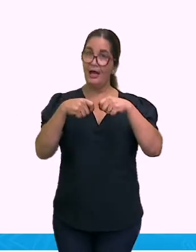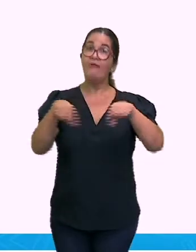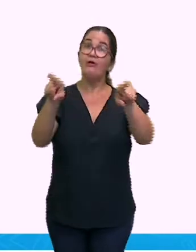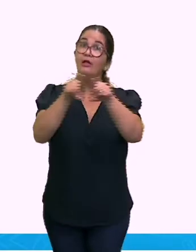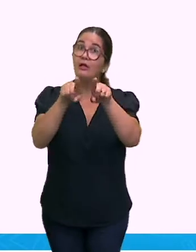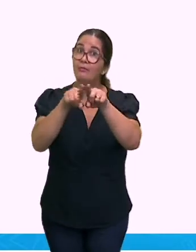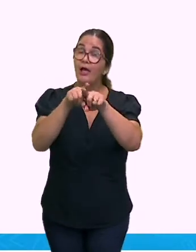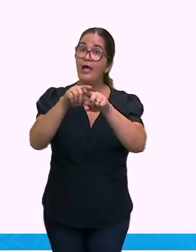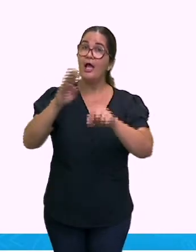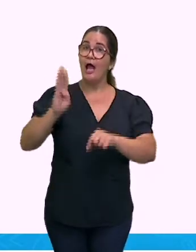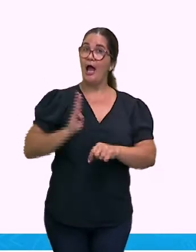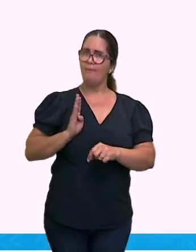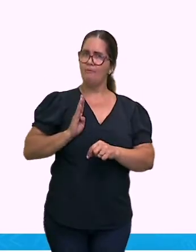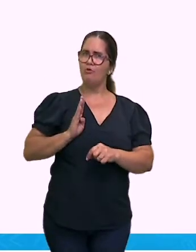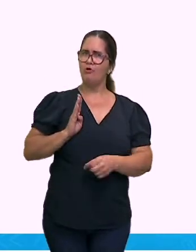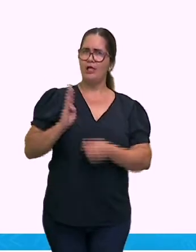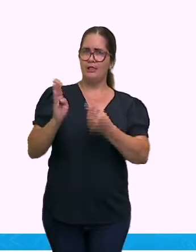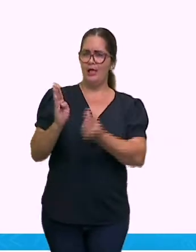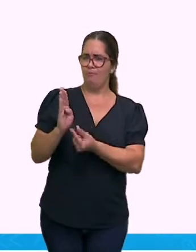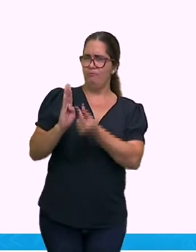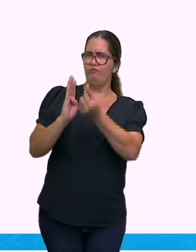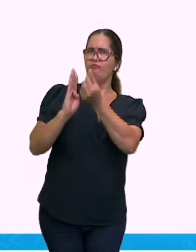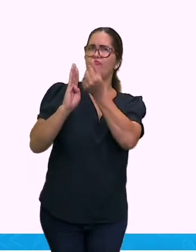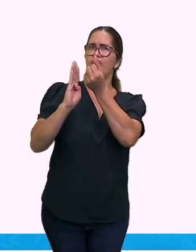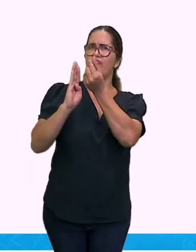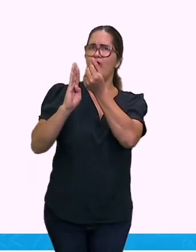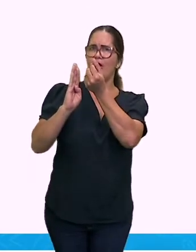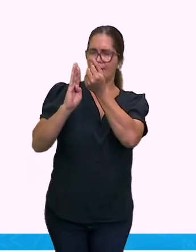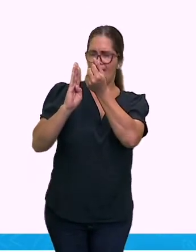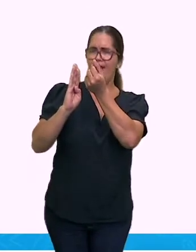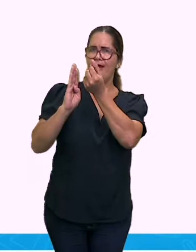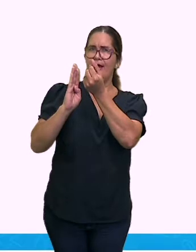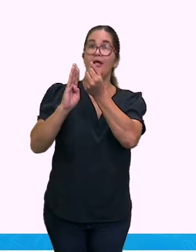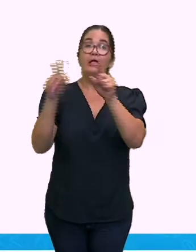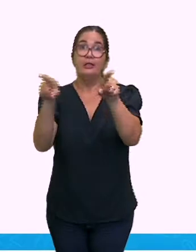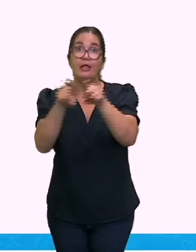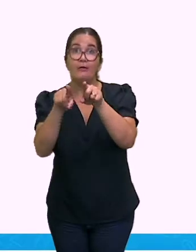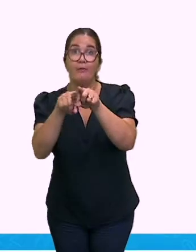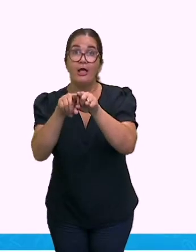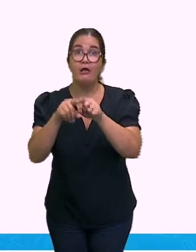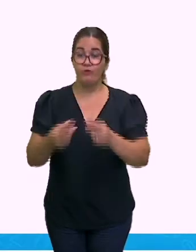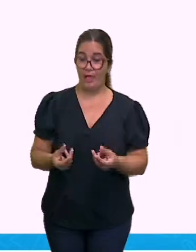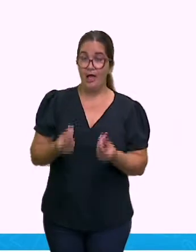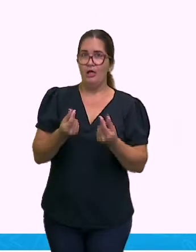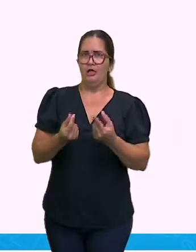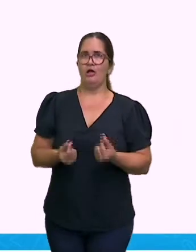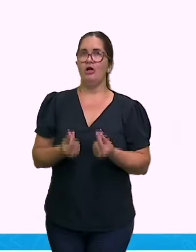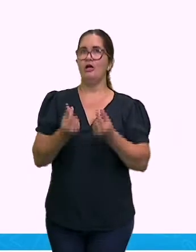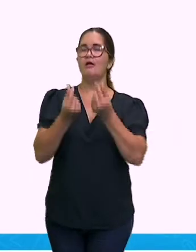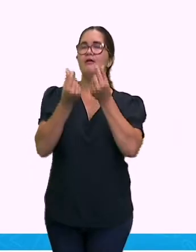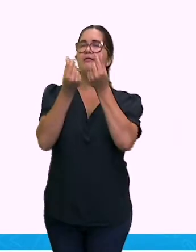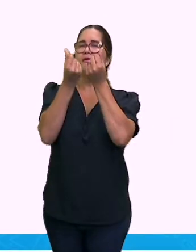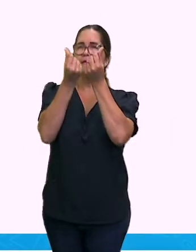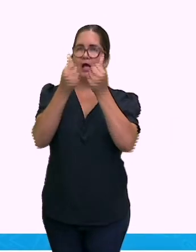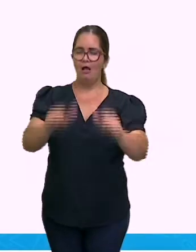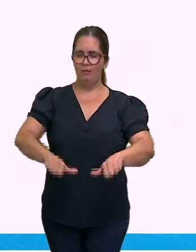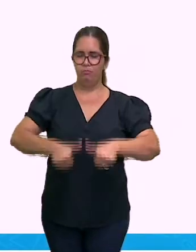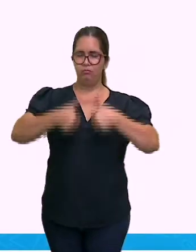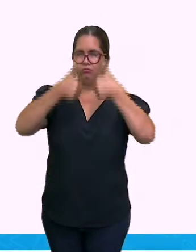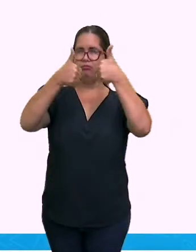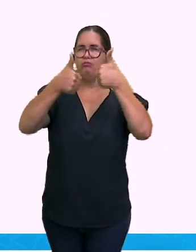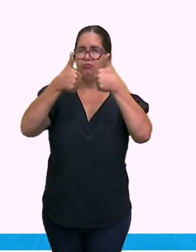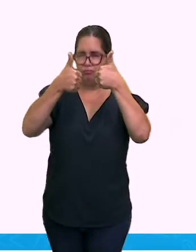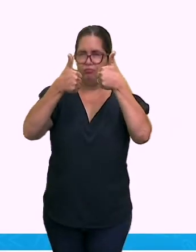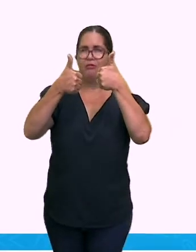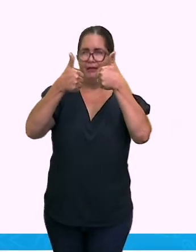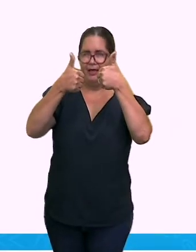burguesia. Então, a burguesia, ela simplesmente só pagava impostos. Agora, ela estava enriquecendo